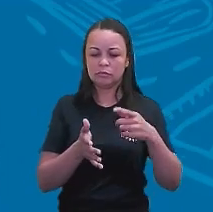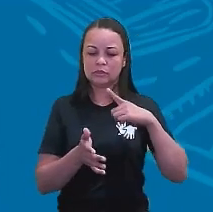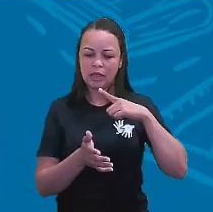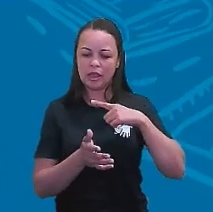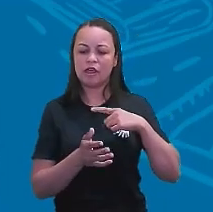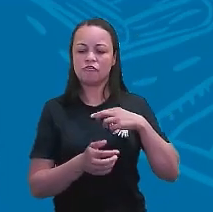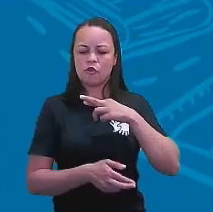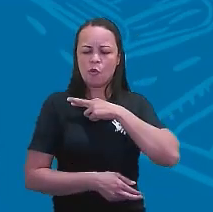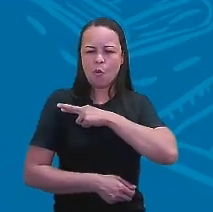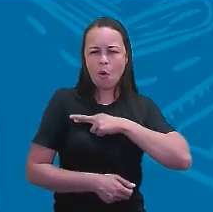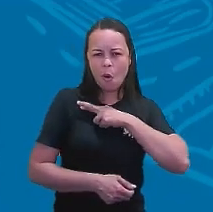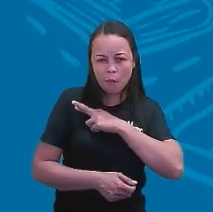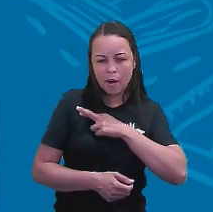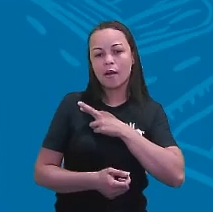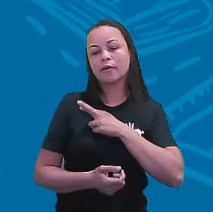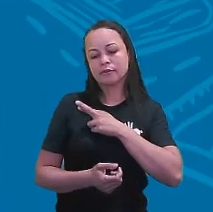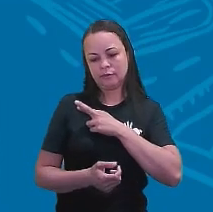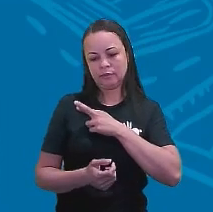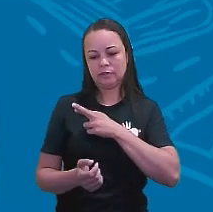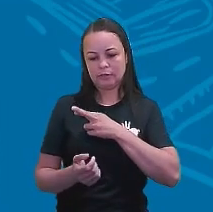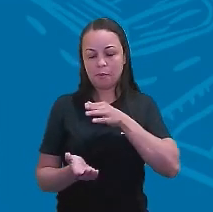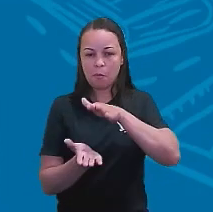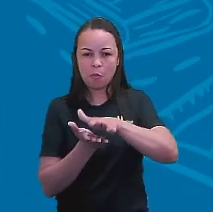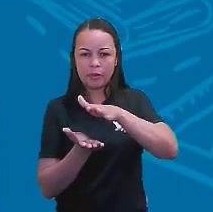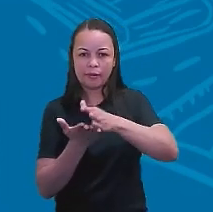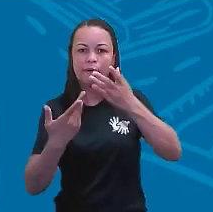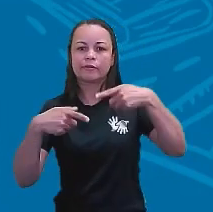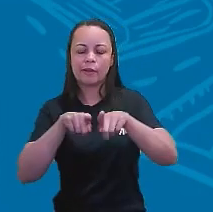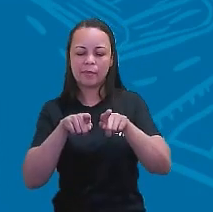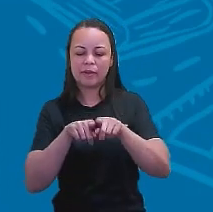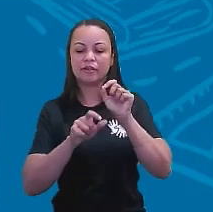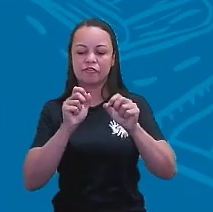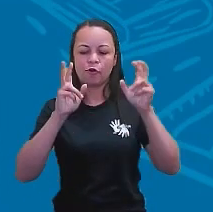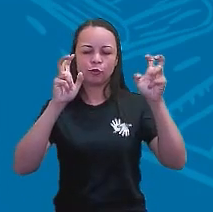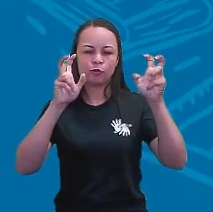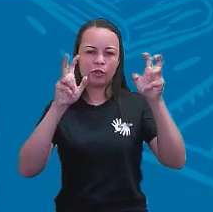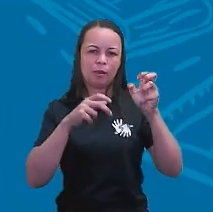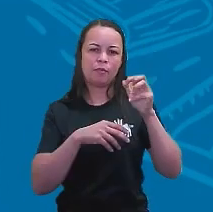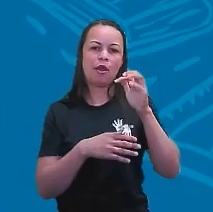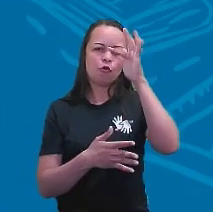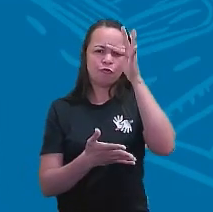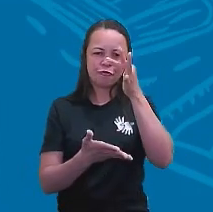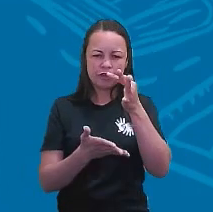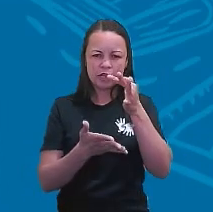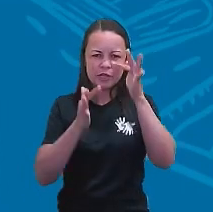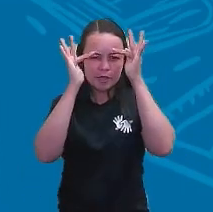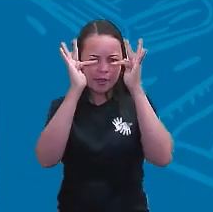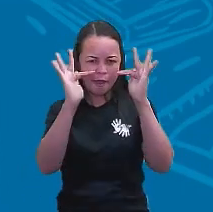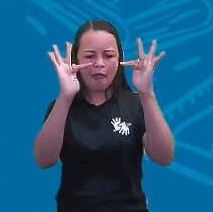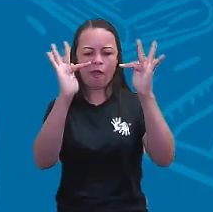que foi O Fiel e a Pedra. Então nota que assim, ele estava sempre em constante